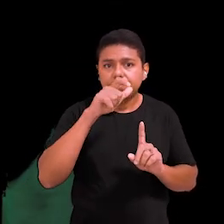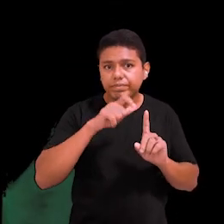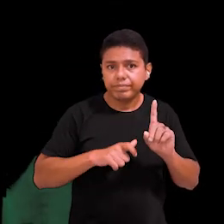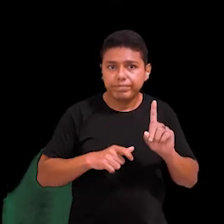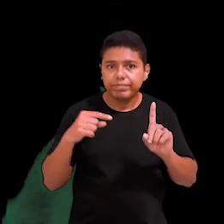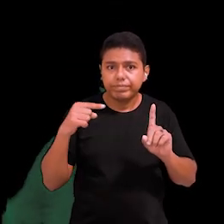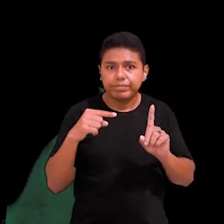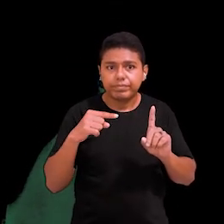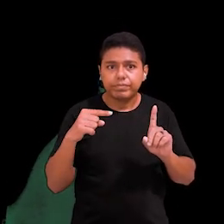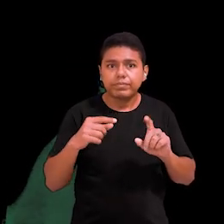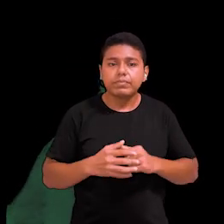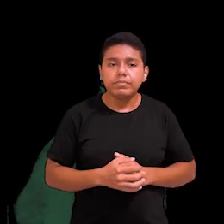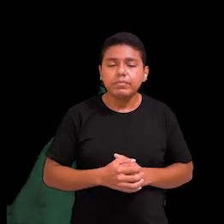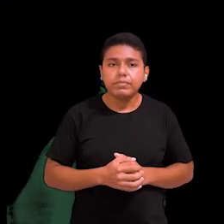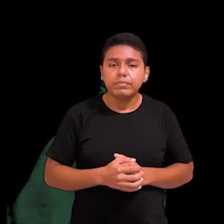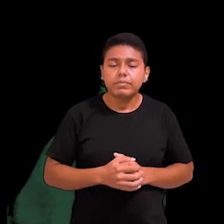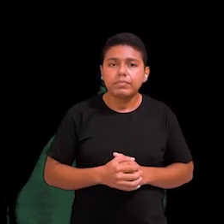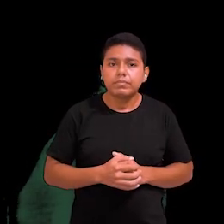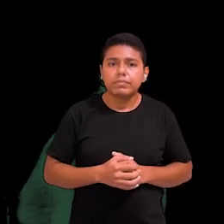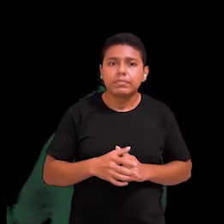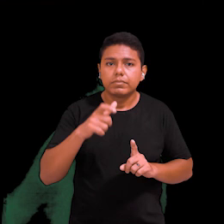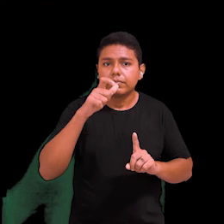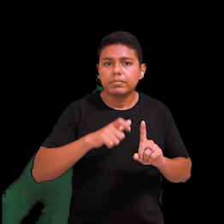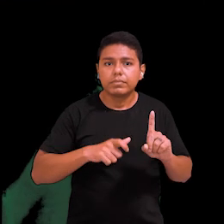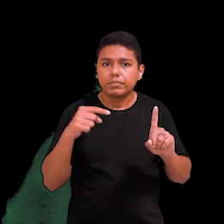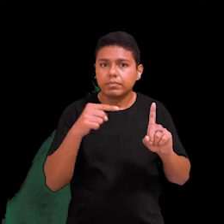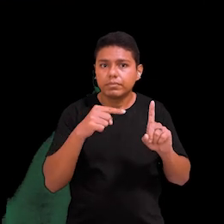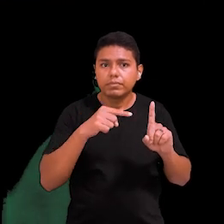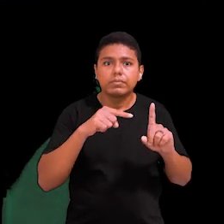ambos, porque, por exemplo, uma pessoa pode estar